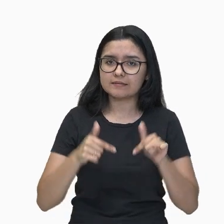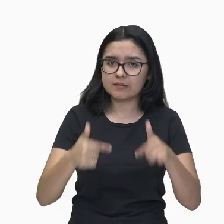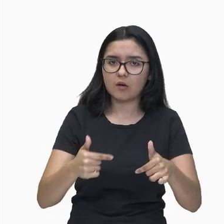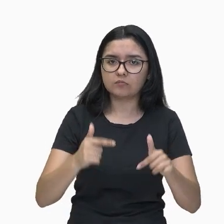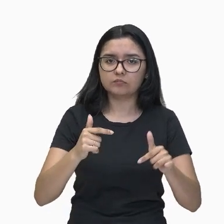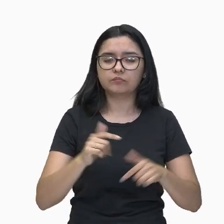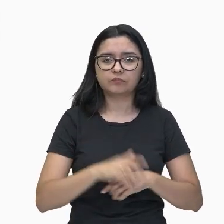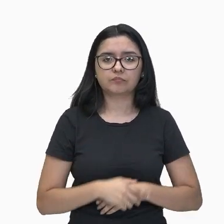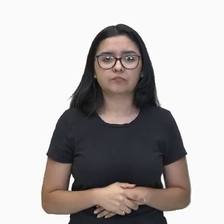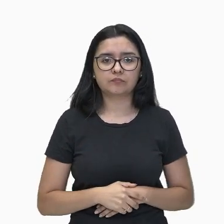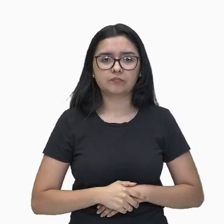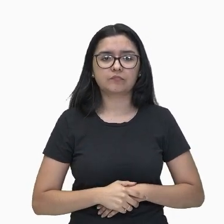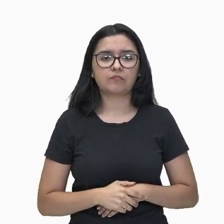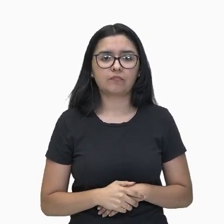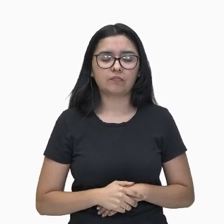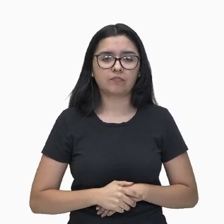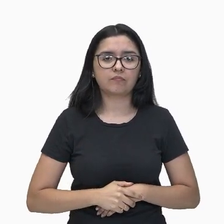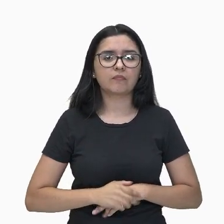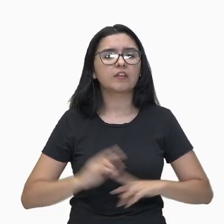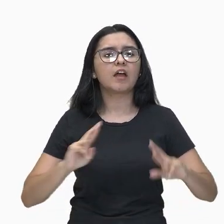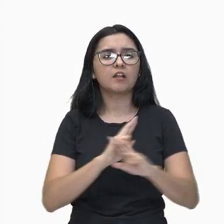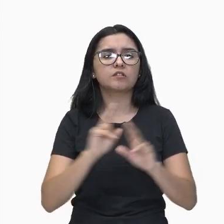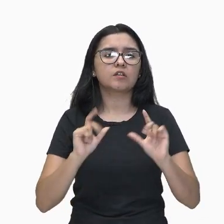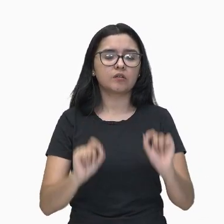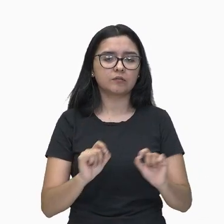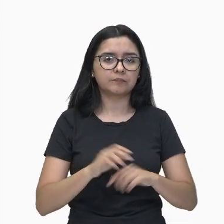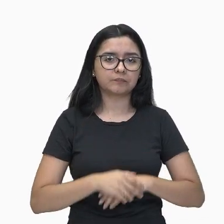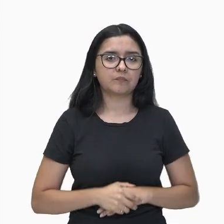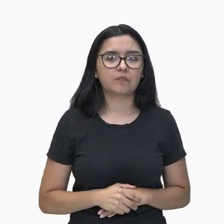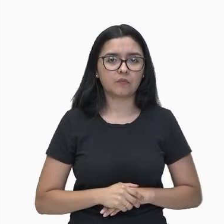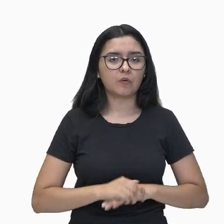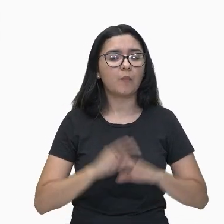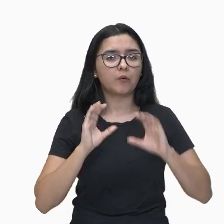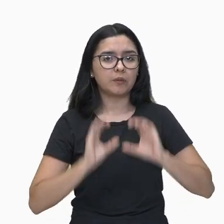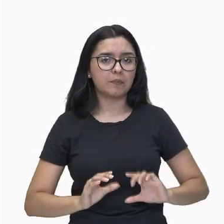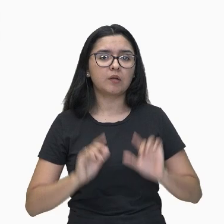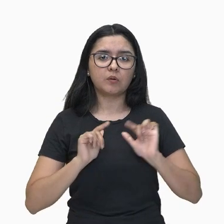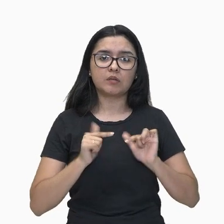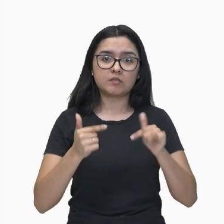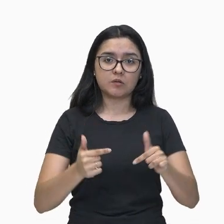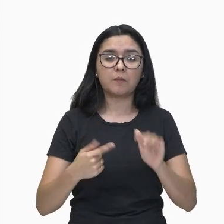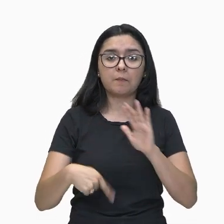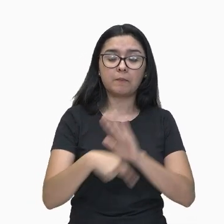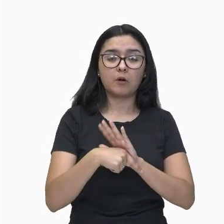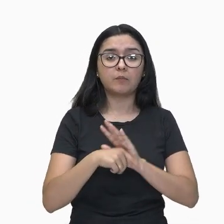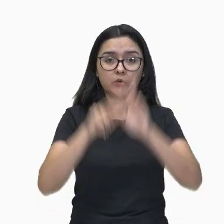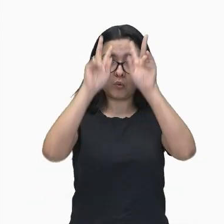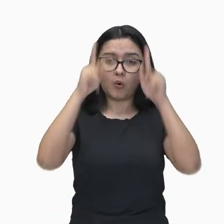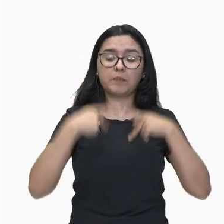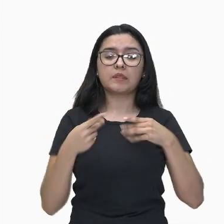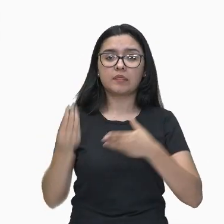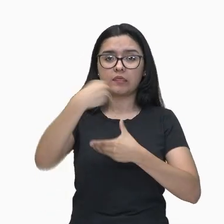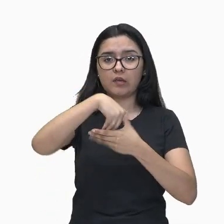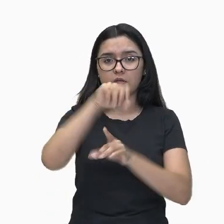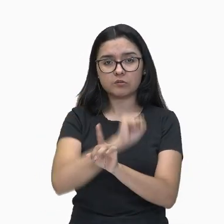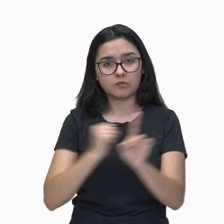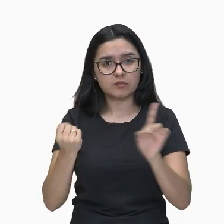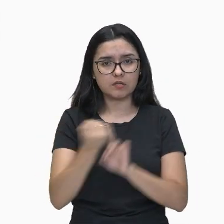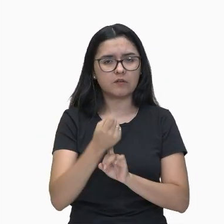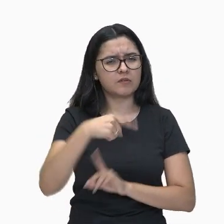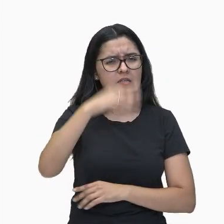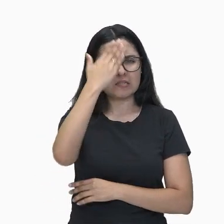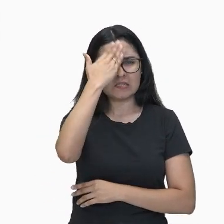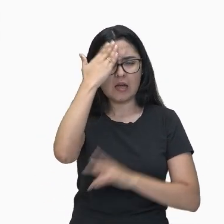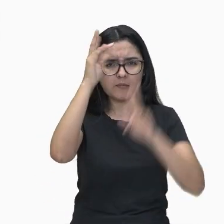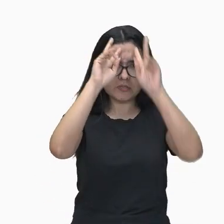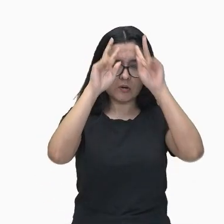está ligada com a conduta do homem, mas uma conduta na sociedade. Porque vocês sabem que o